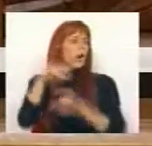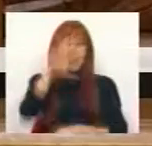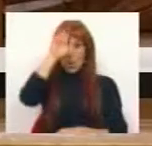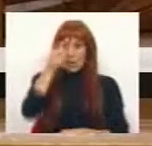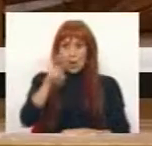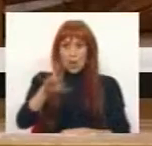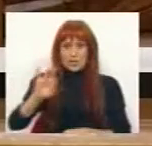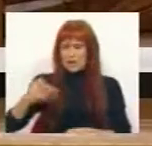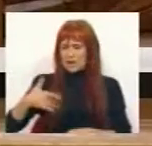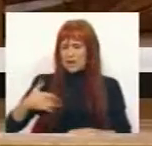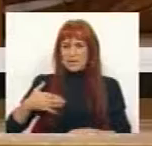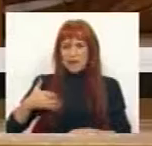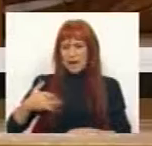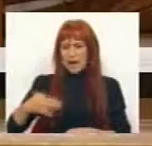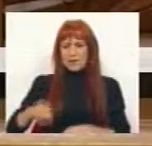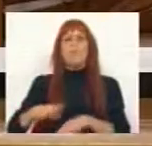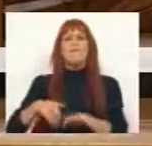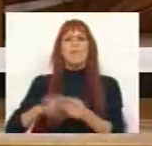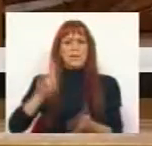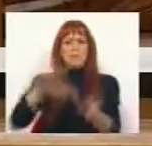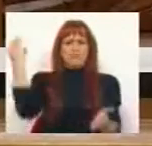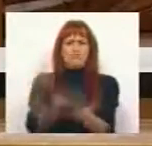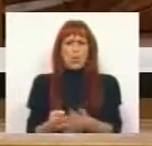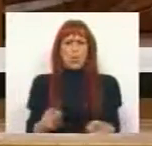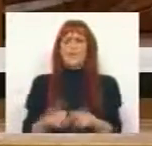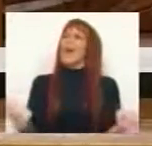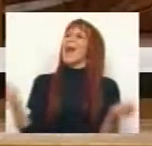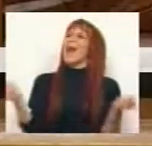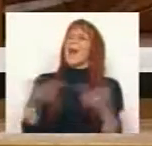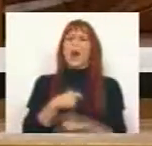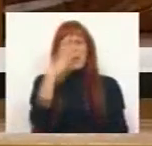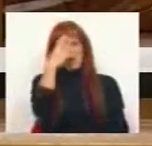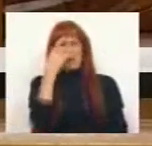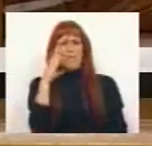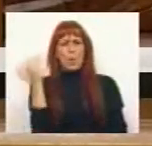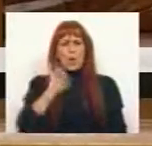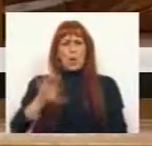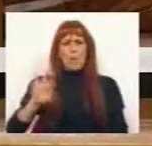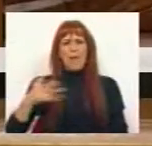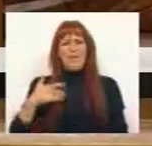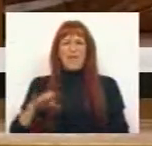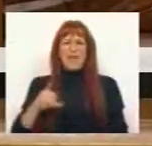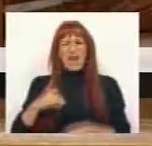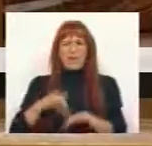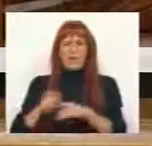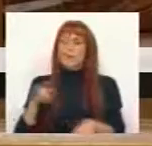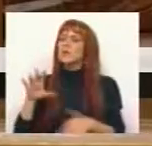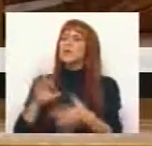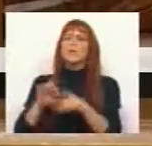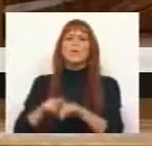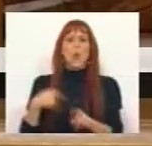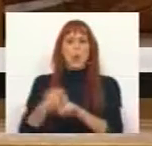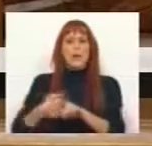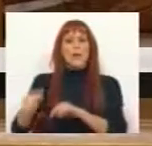do governo PSD-CDS, fez ainda cair por terra a propaganda descarada que PSD e CDS faziam no que diz respeito